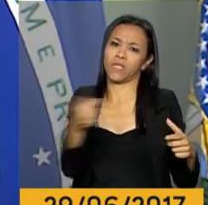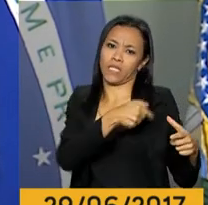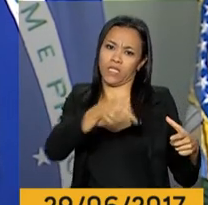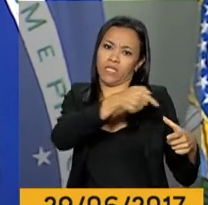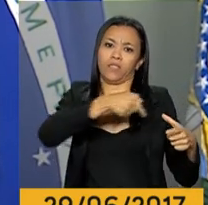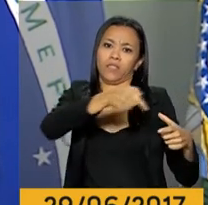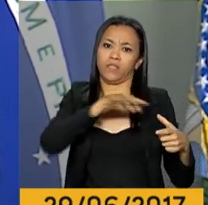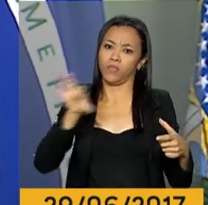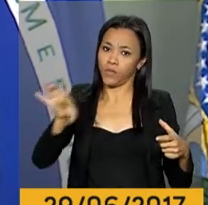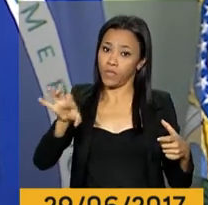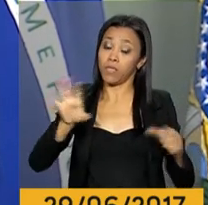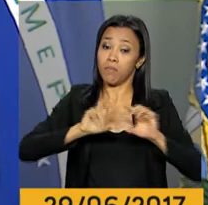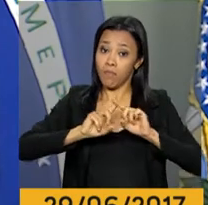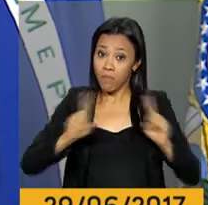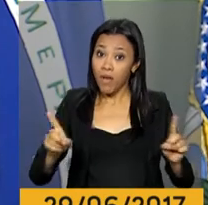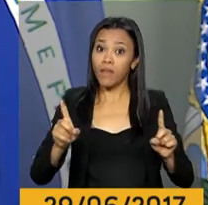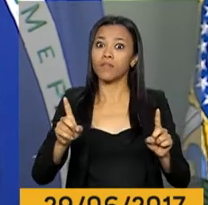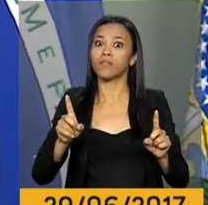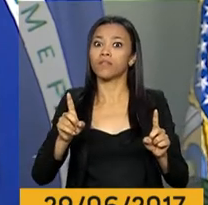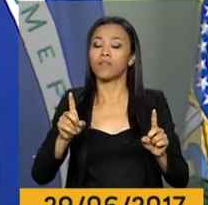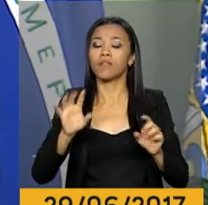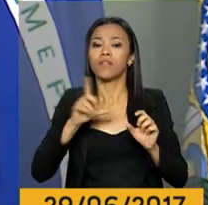de uma ação administrativa eficiente